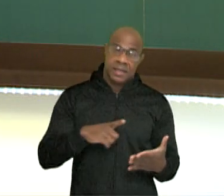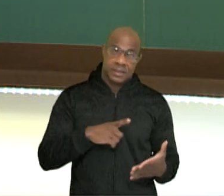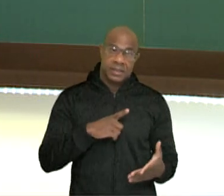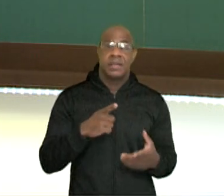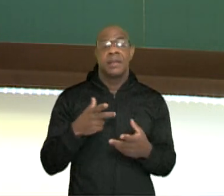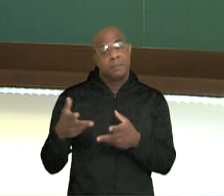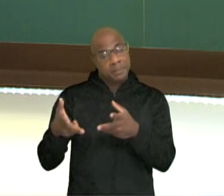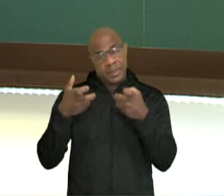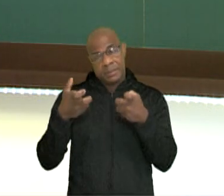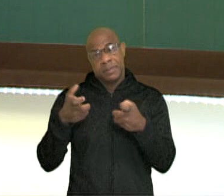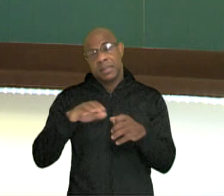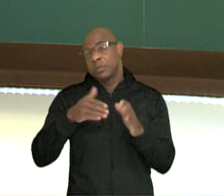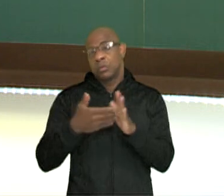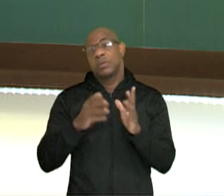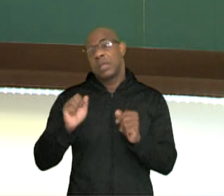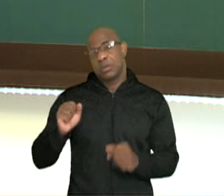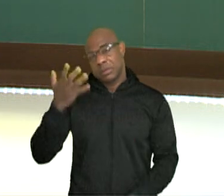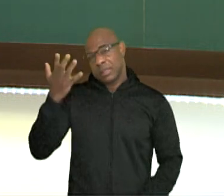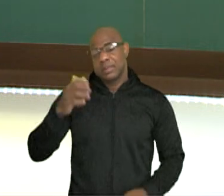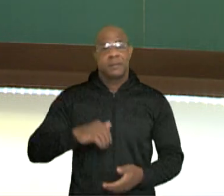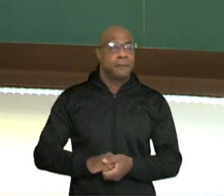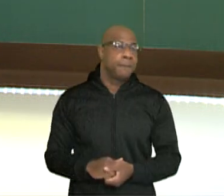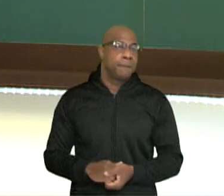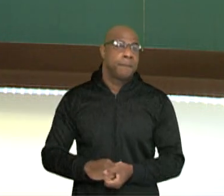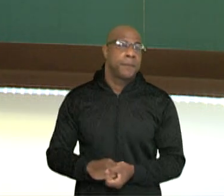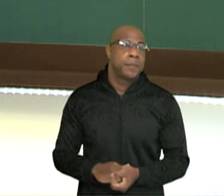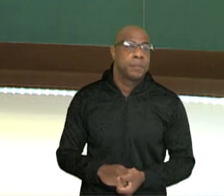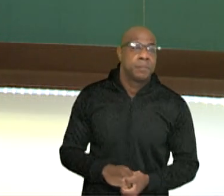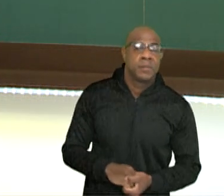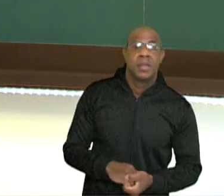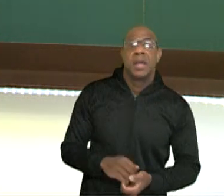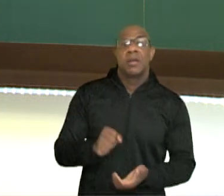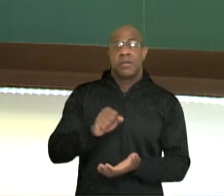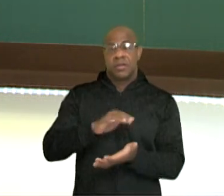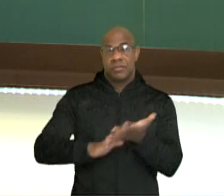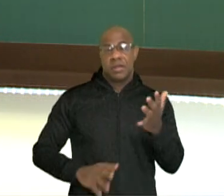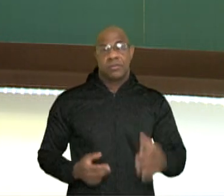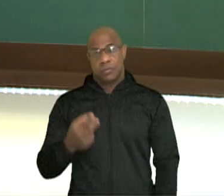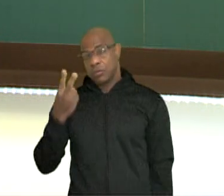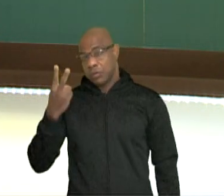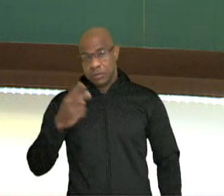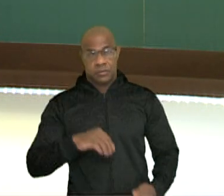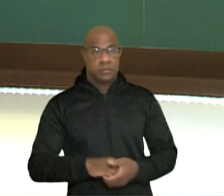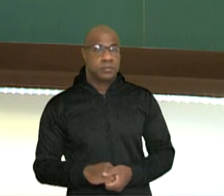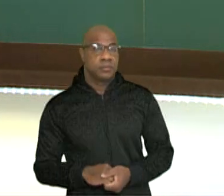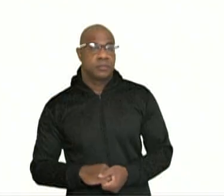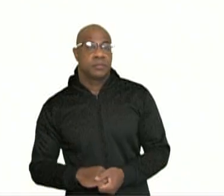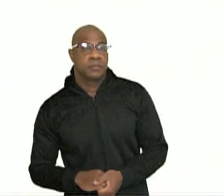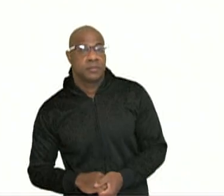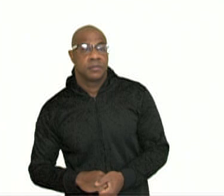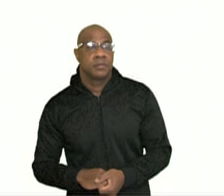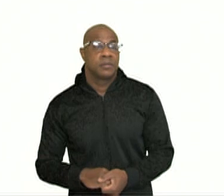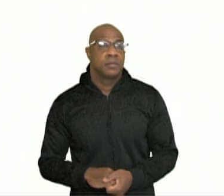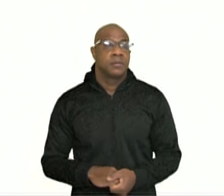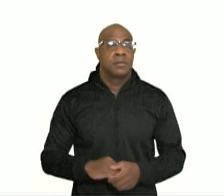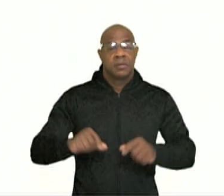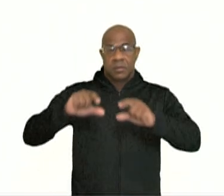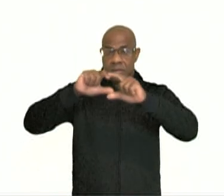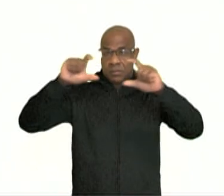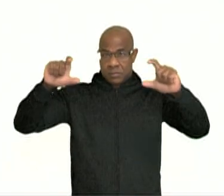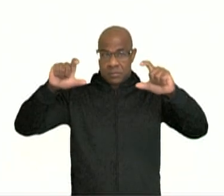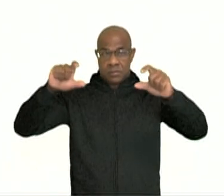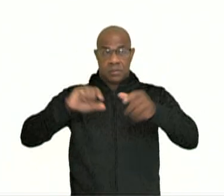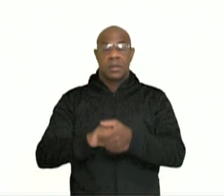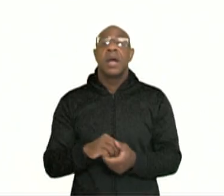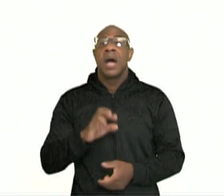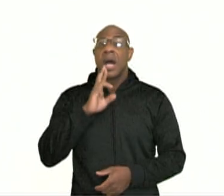que acontece à minha volta, certo? Agora, atividade número 2. Observe aqui o trecho